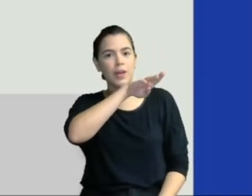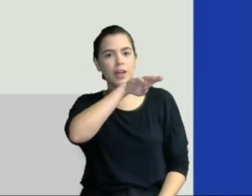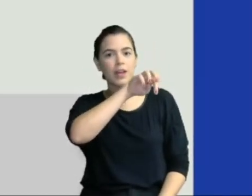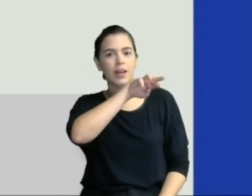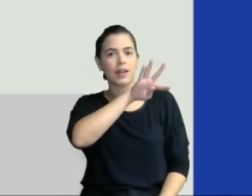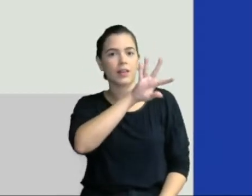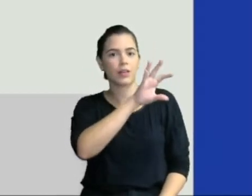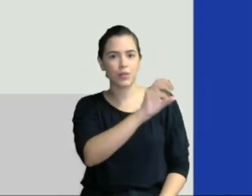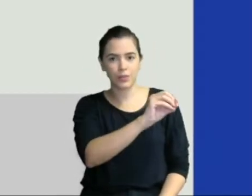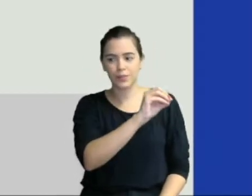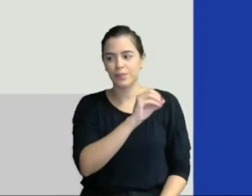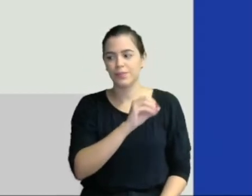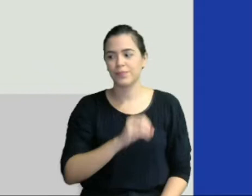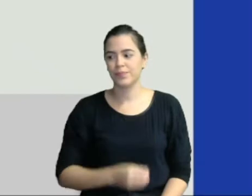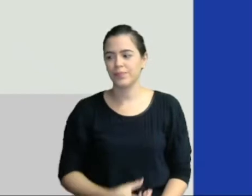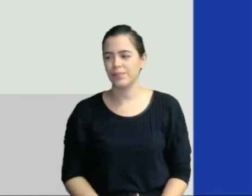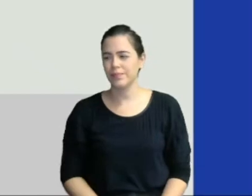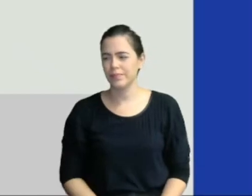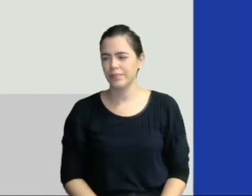Santos Dumont de Andrade.